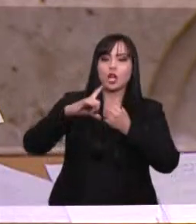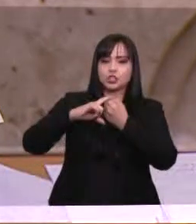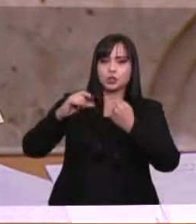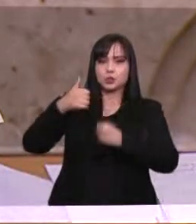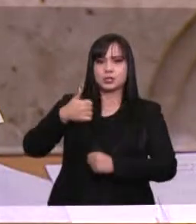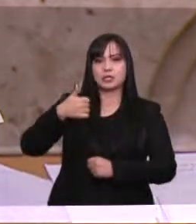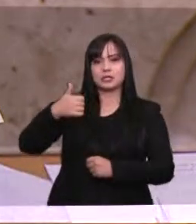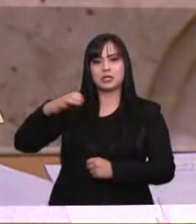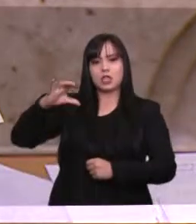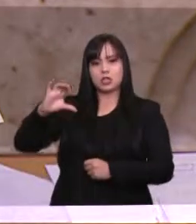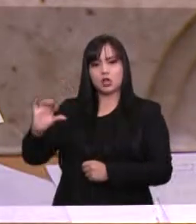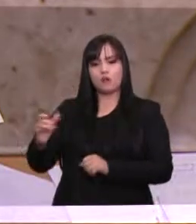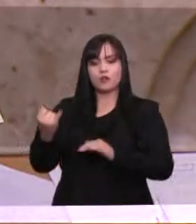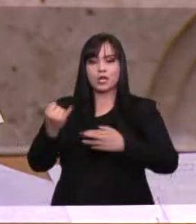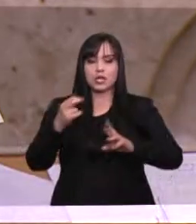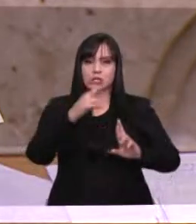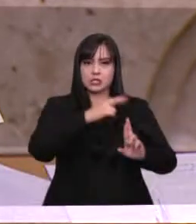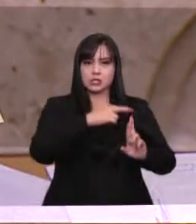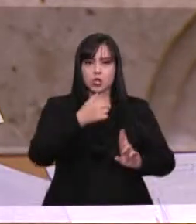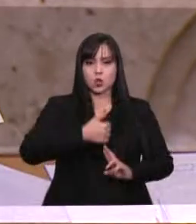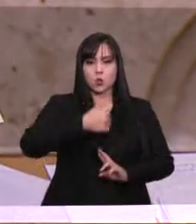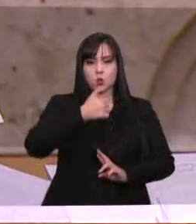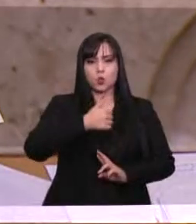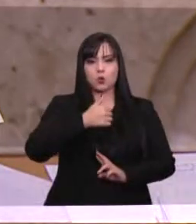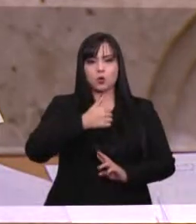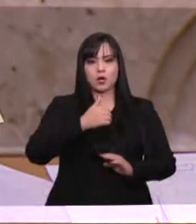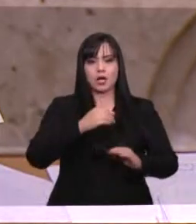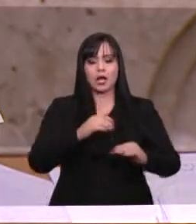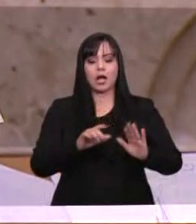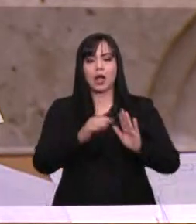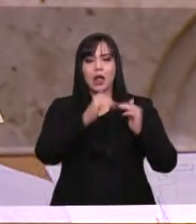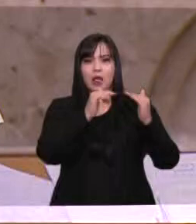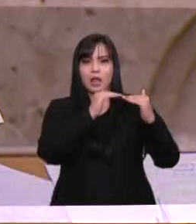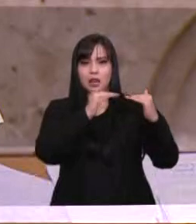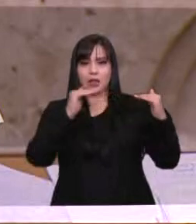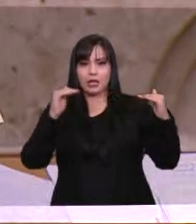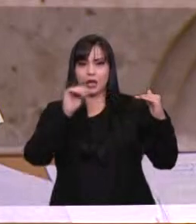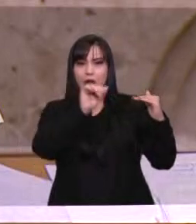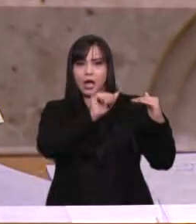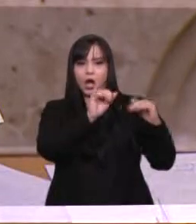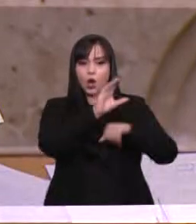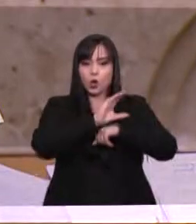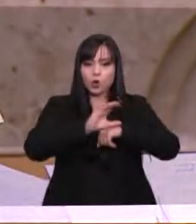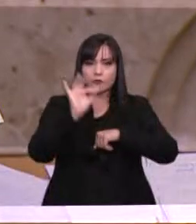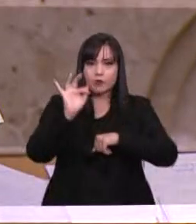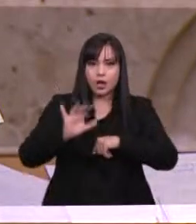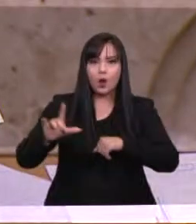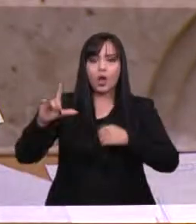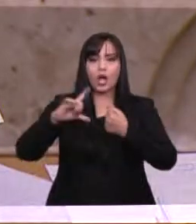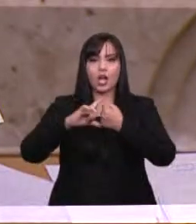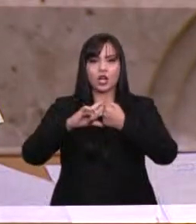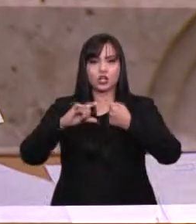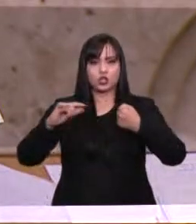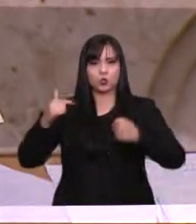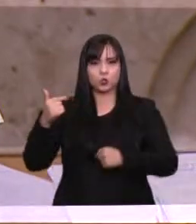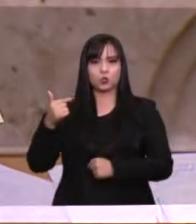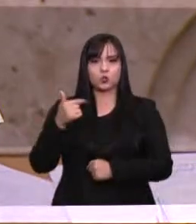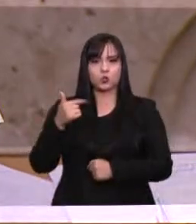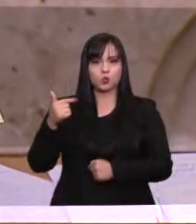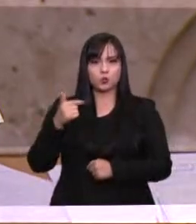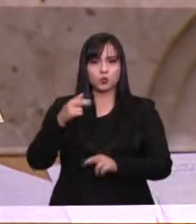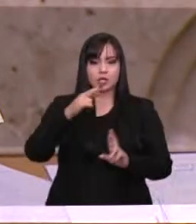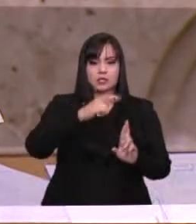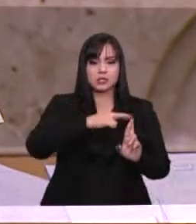119 inciso 1 Aline a da Constituição Federal no artigo segundo